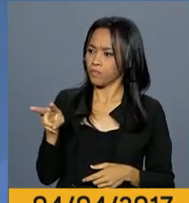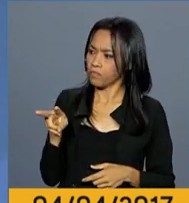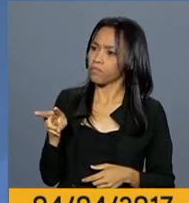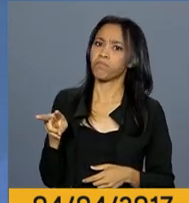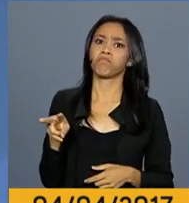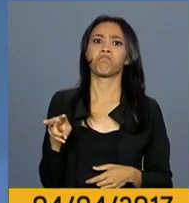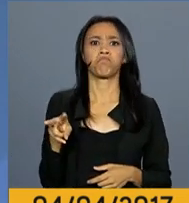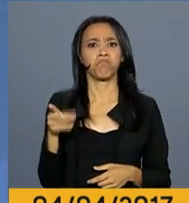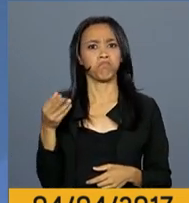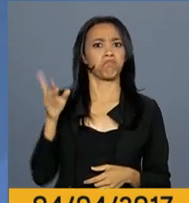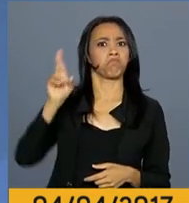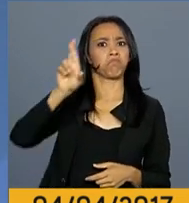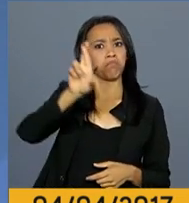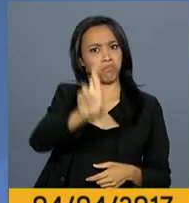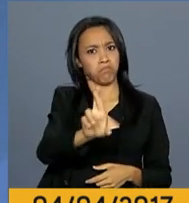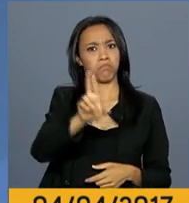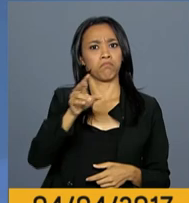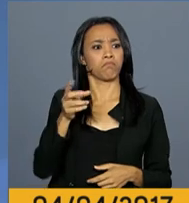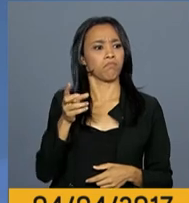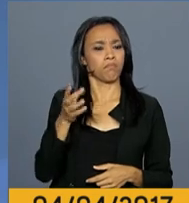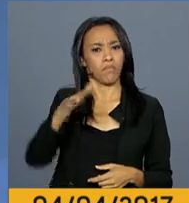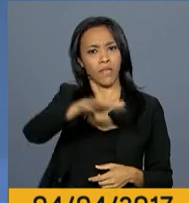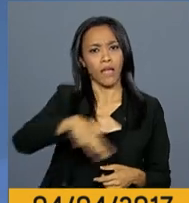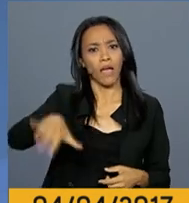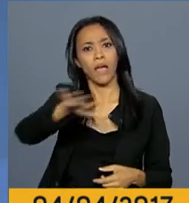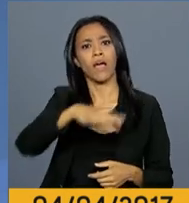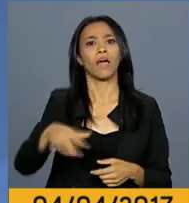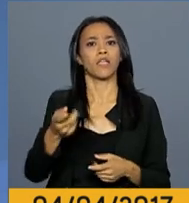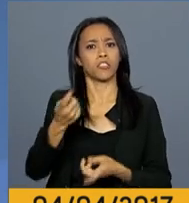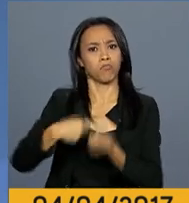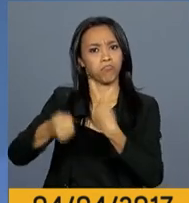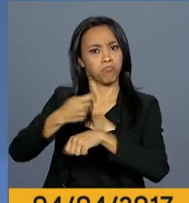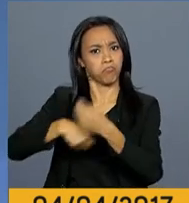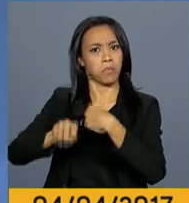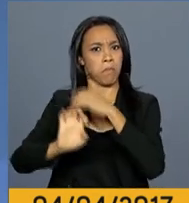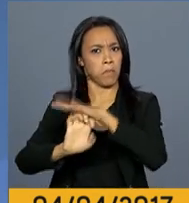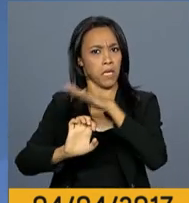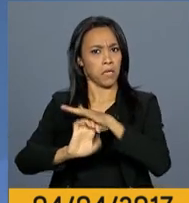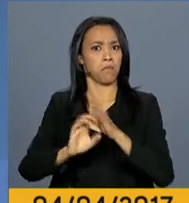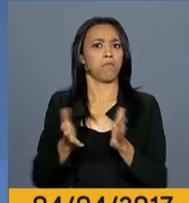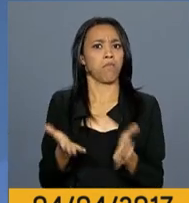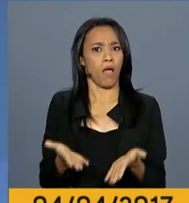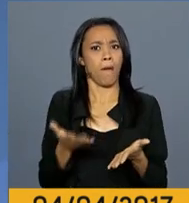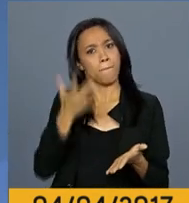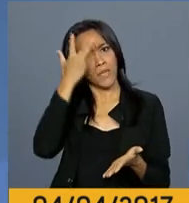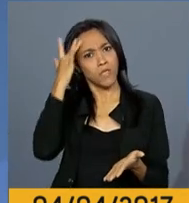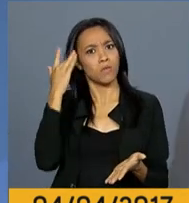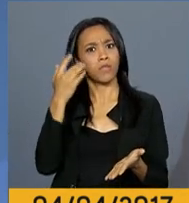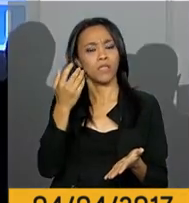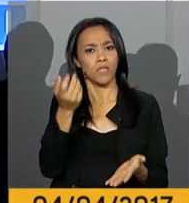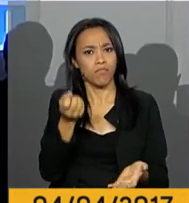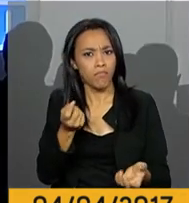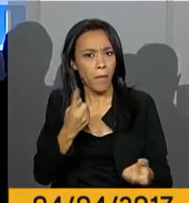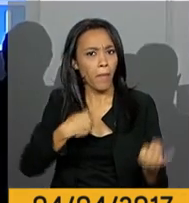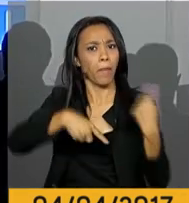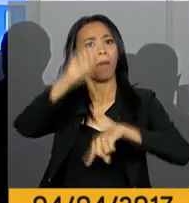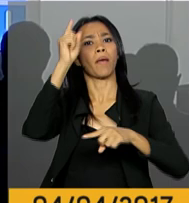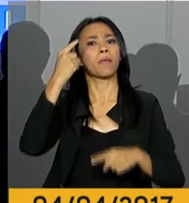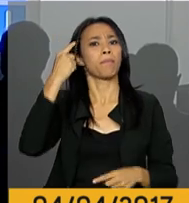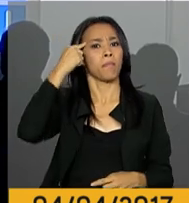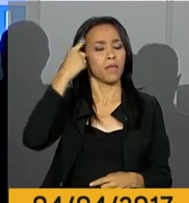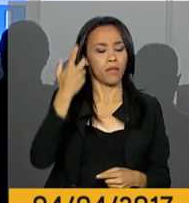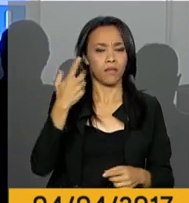reunidas lideranças do empreendedorismo, pessoas que criam prosperidade, que pensam o